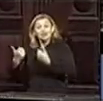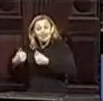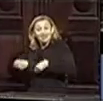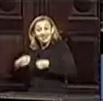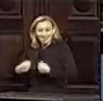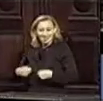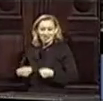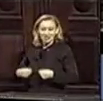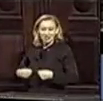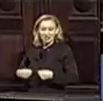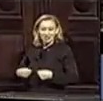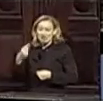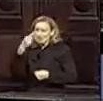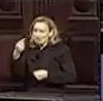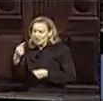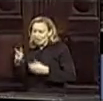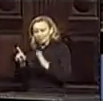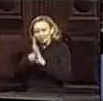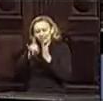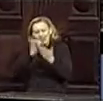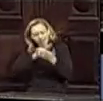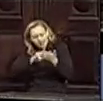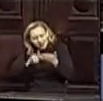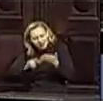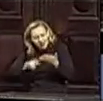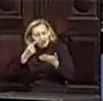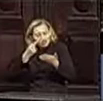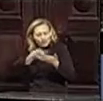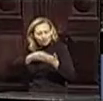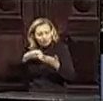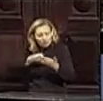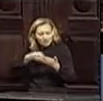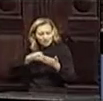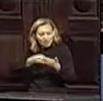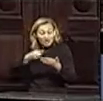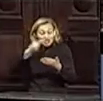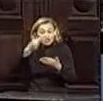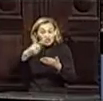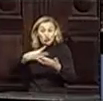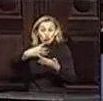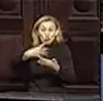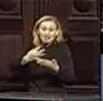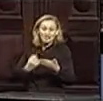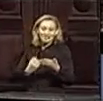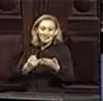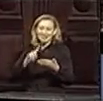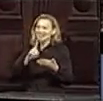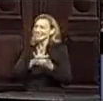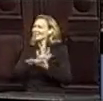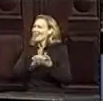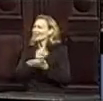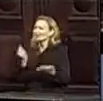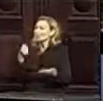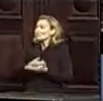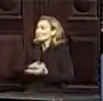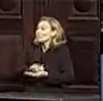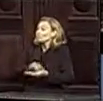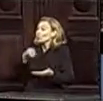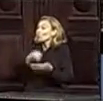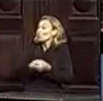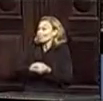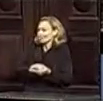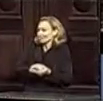Constituição, porque a grande questão é que a Constituição não vem sendo cumprida. E